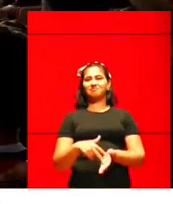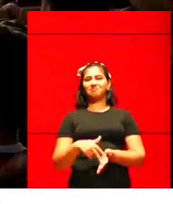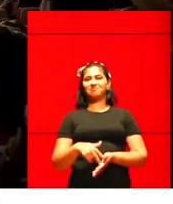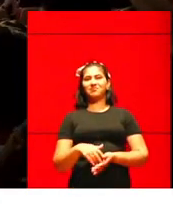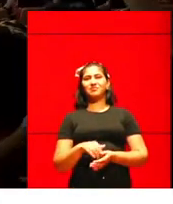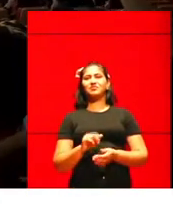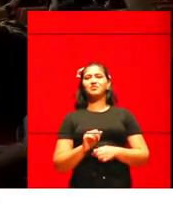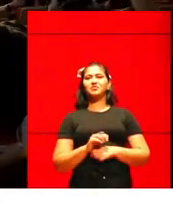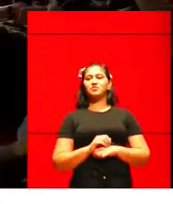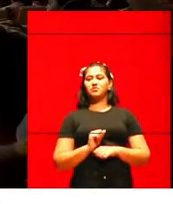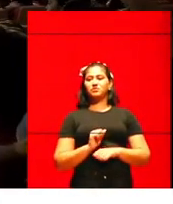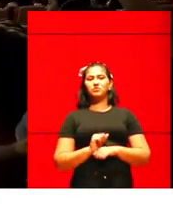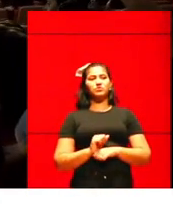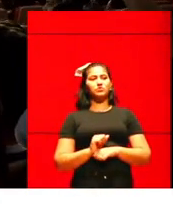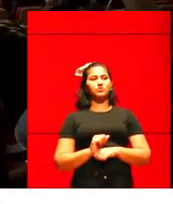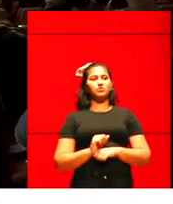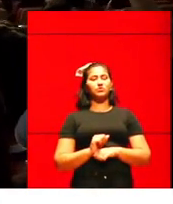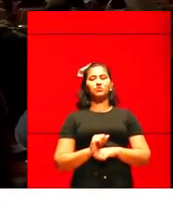Vamos lá,